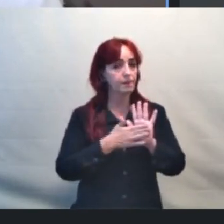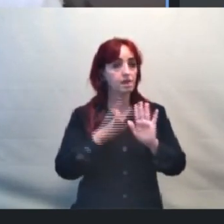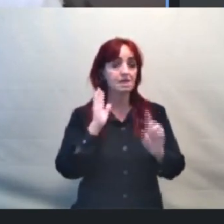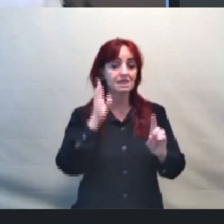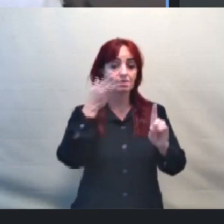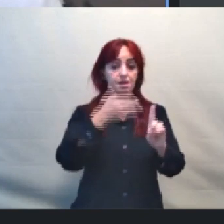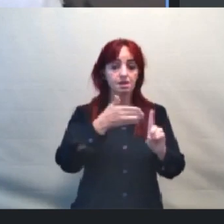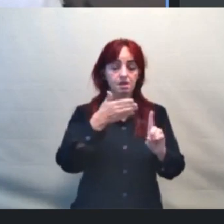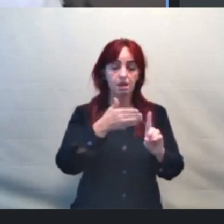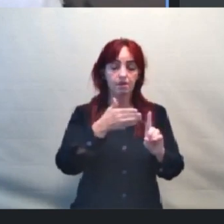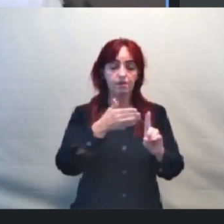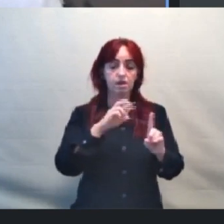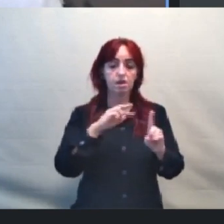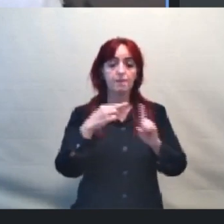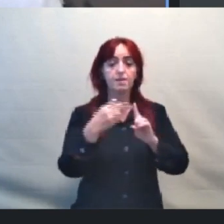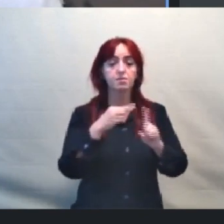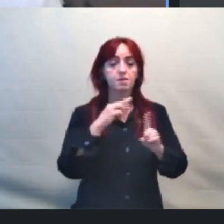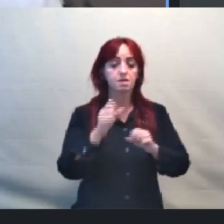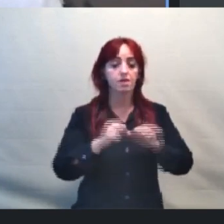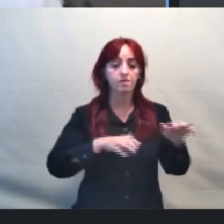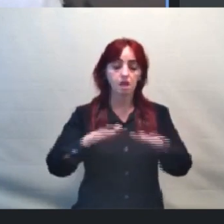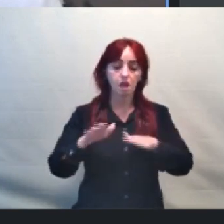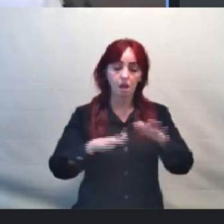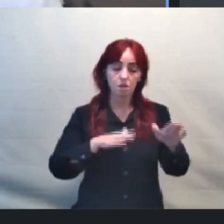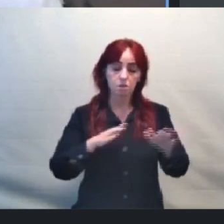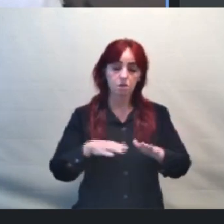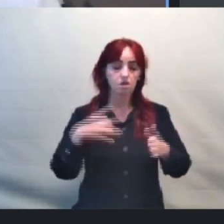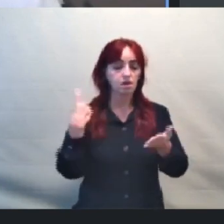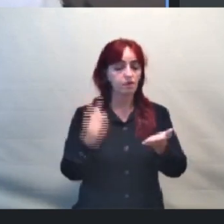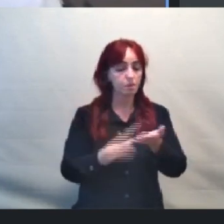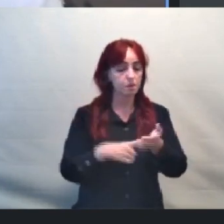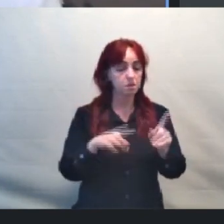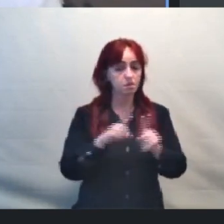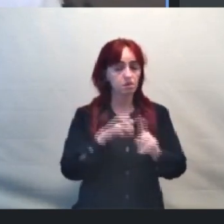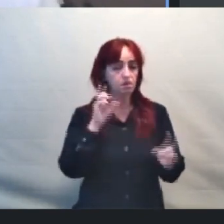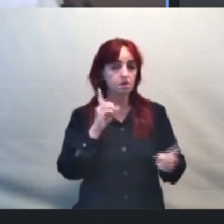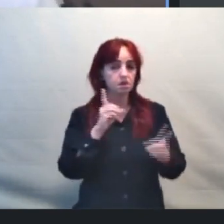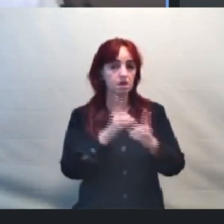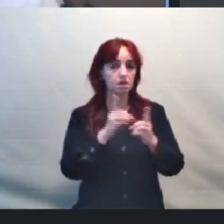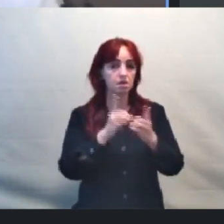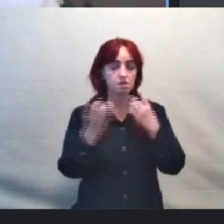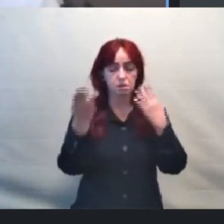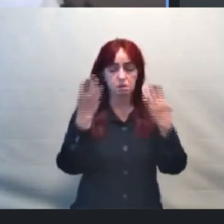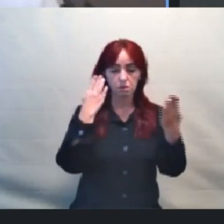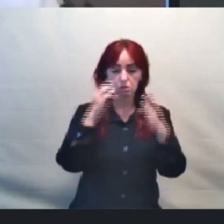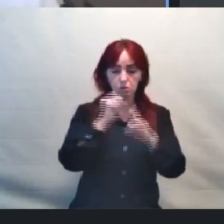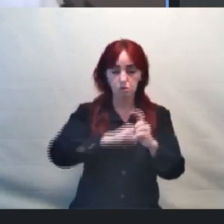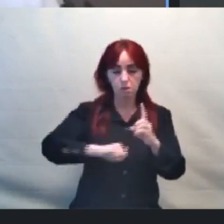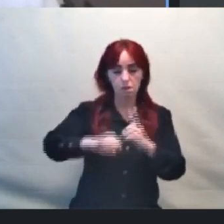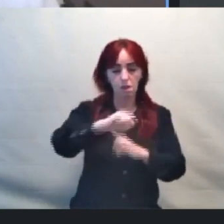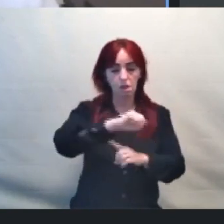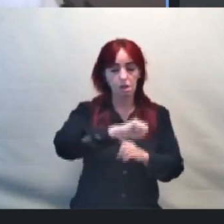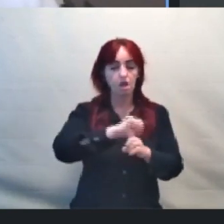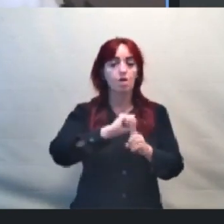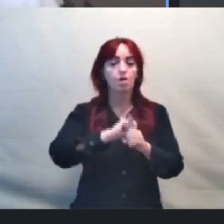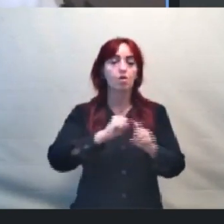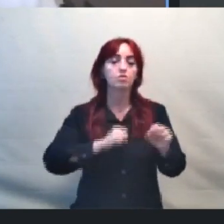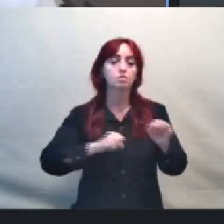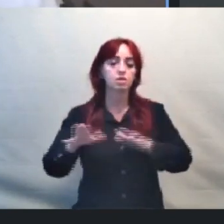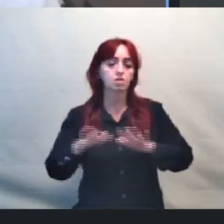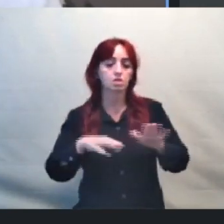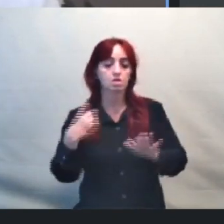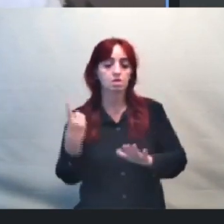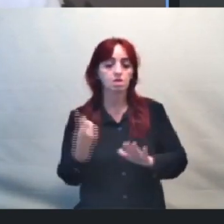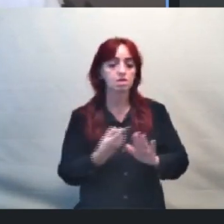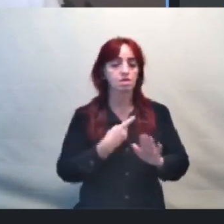numa perspectiva de ações afirmativas, de atendimento psicossocial, de necessidade de articulação com a nossa rede de serviços